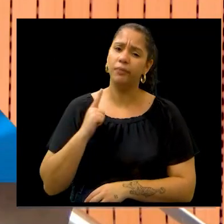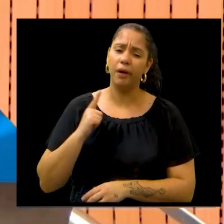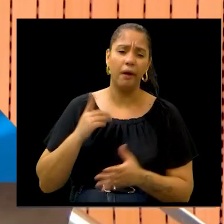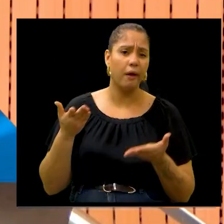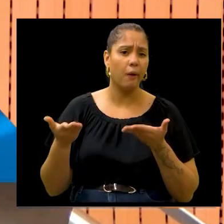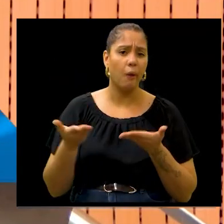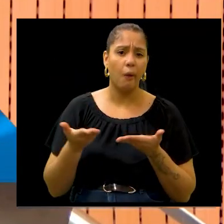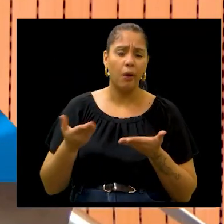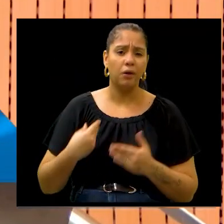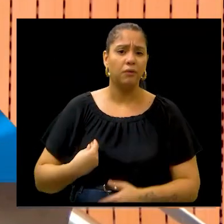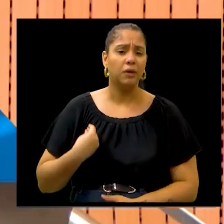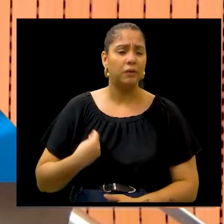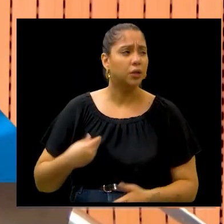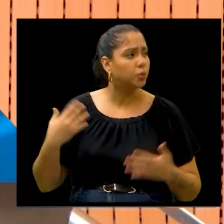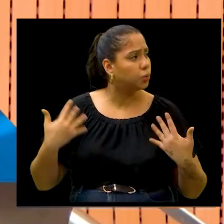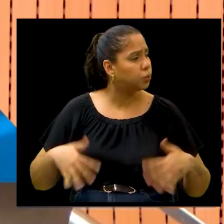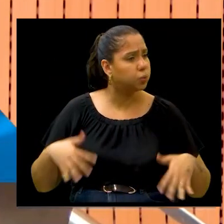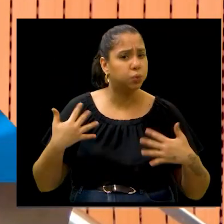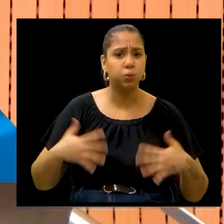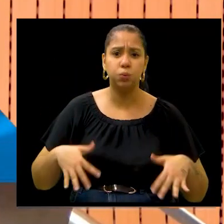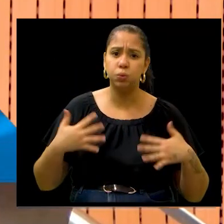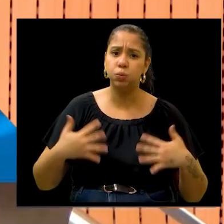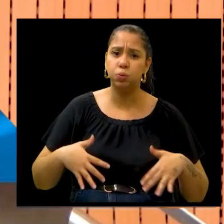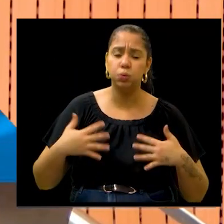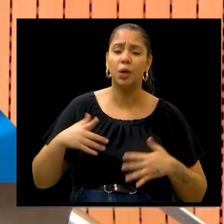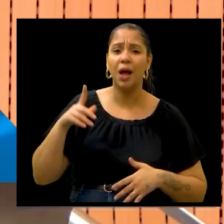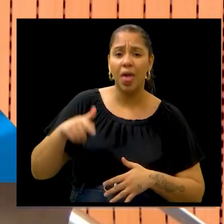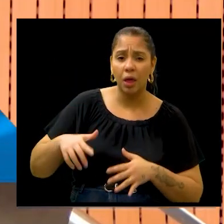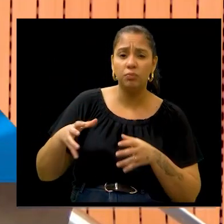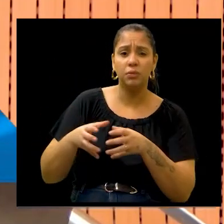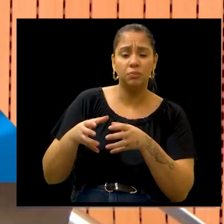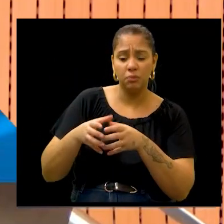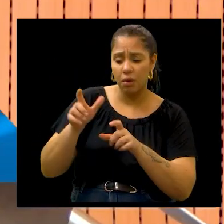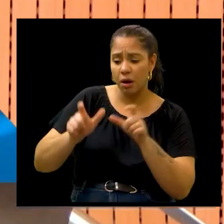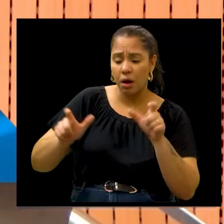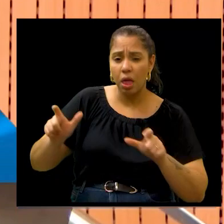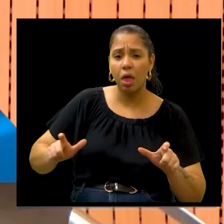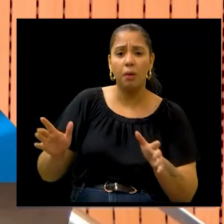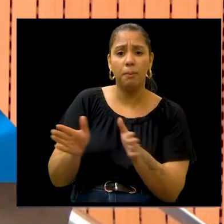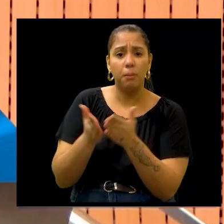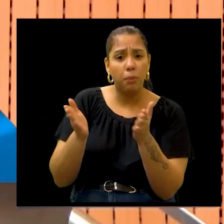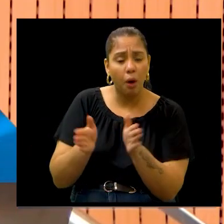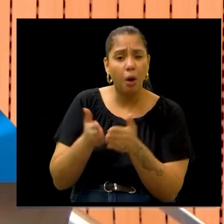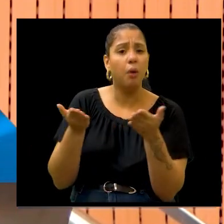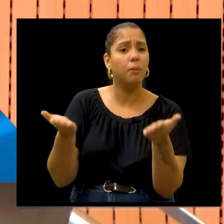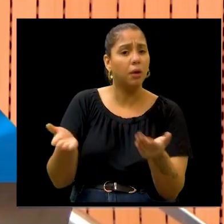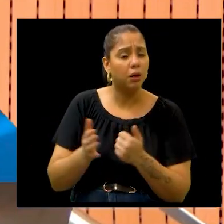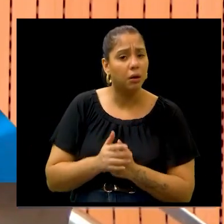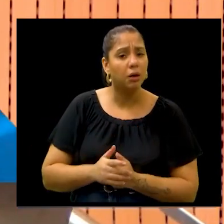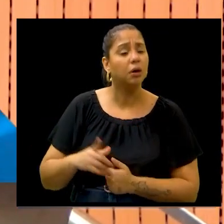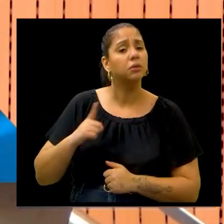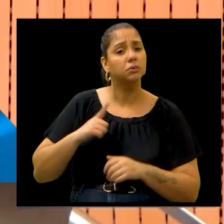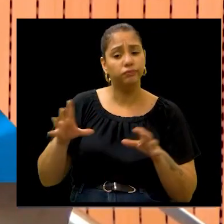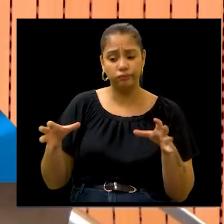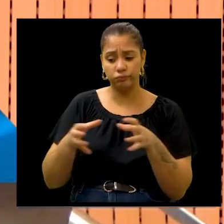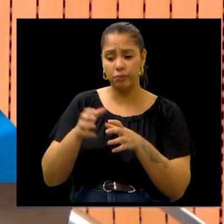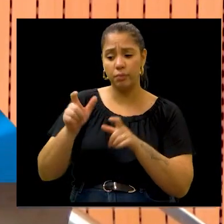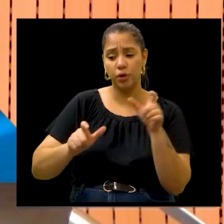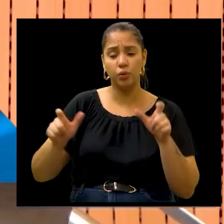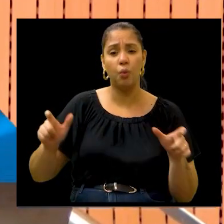estão passando por uma situação terrível. São comunidades pobres, comunidades que estão em situação